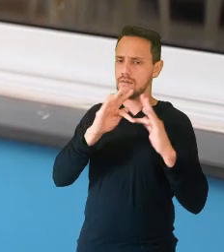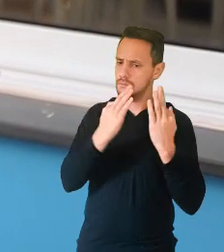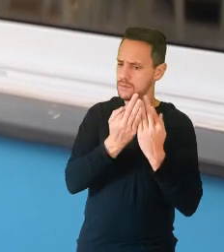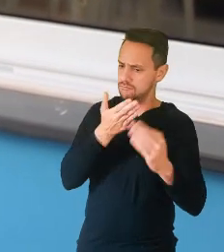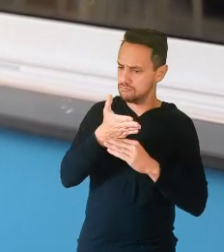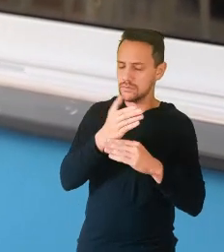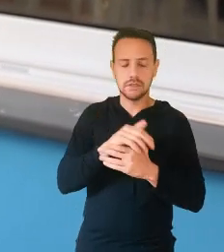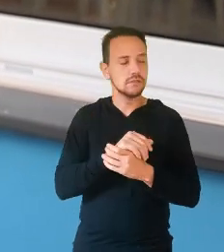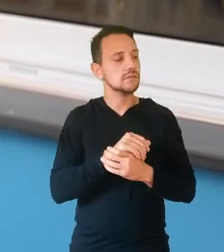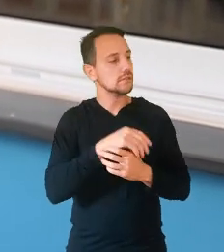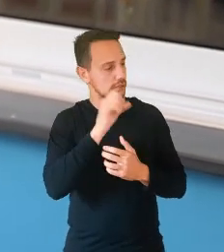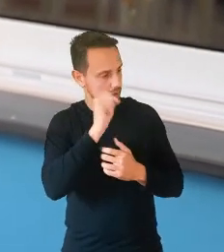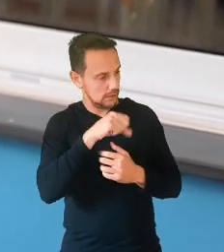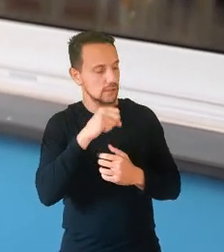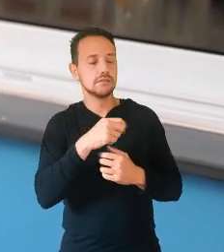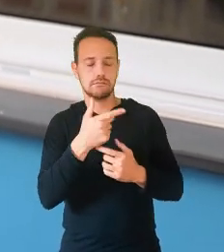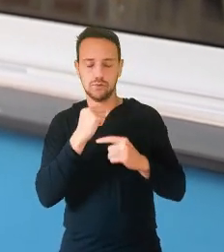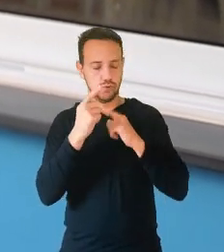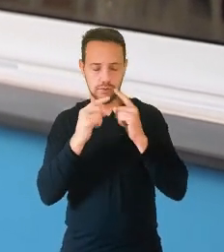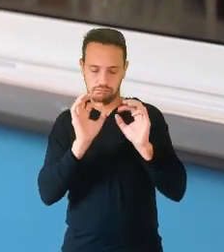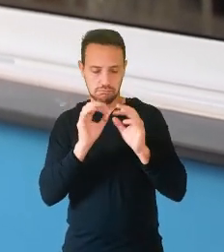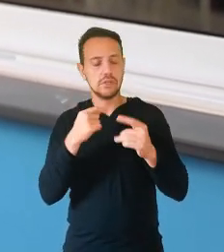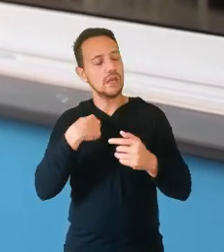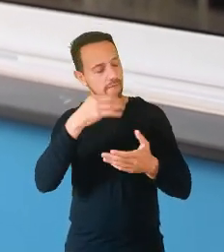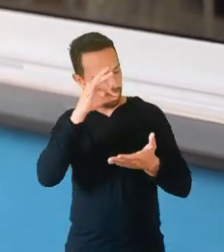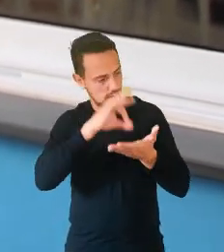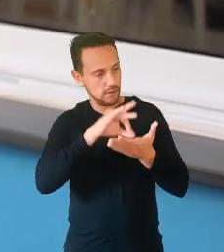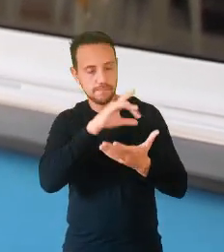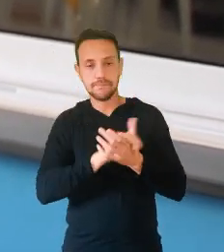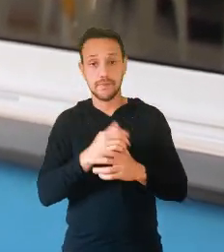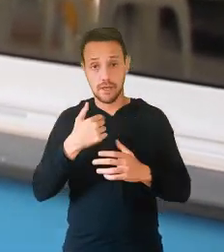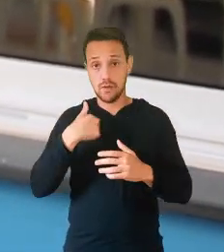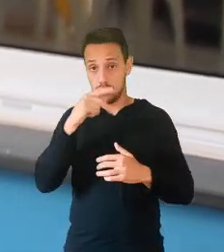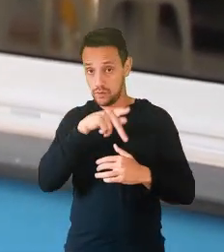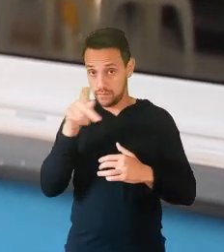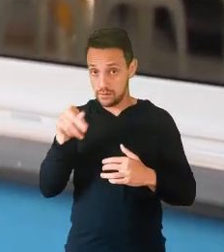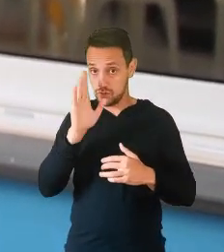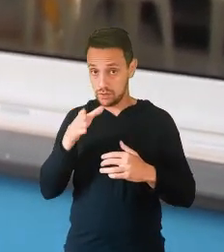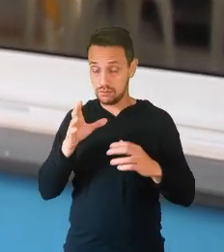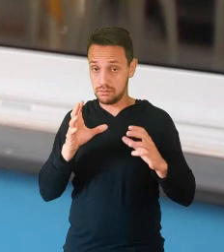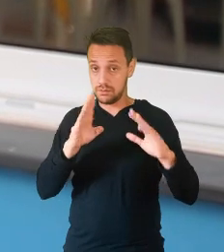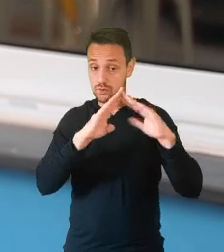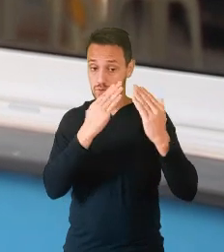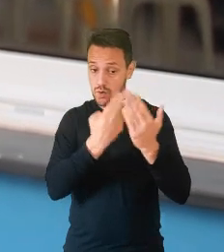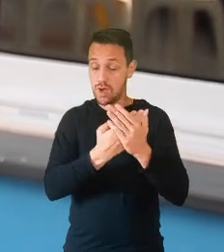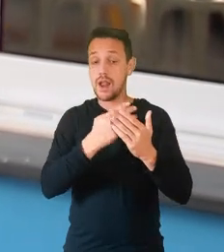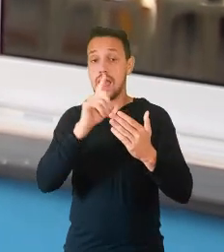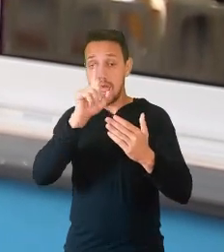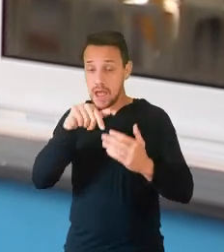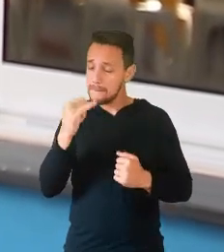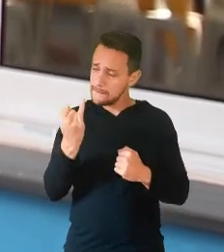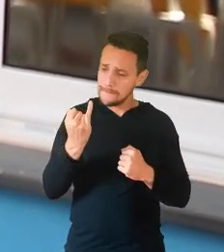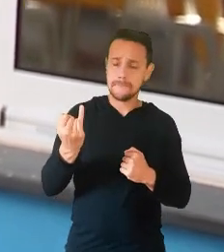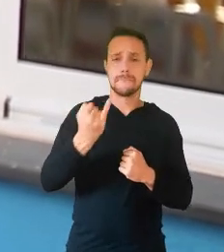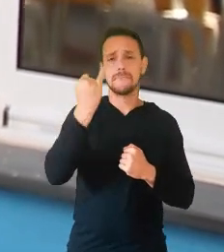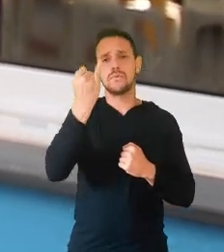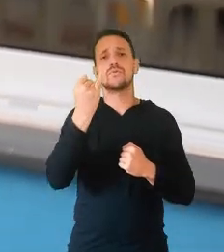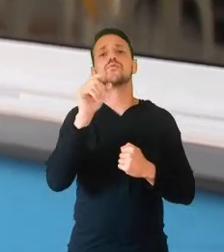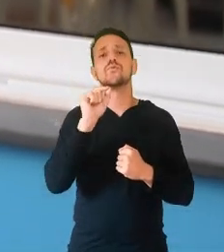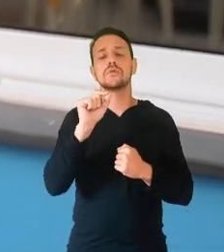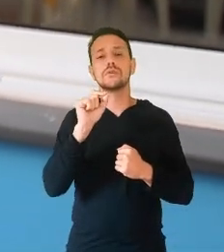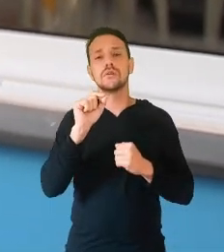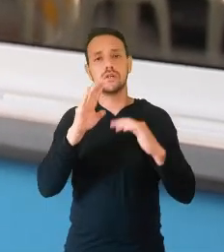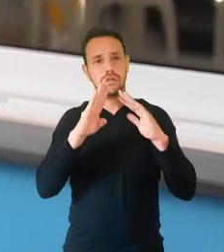família é fundamental também. Sem dúvida. Eu também já fui professor num colégio onde isso é